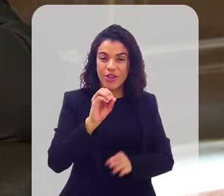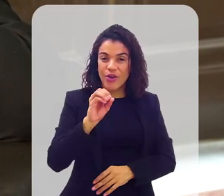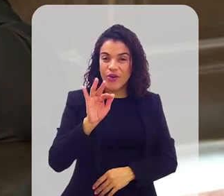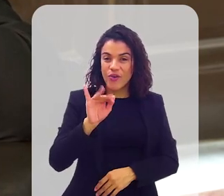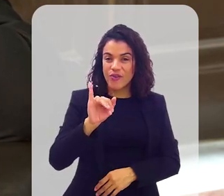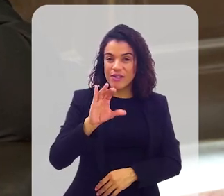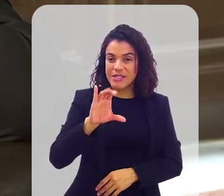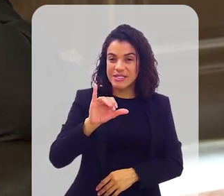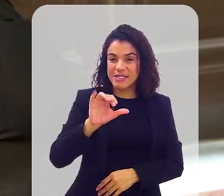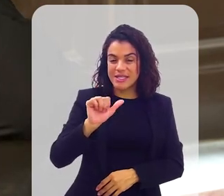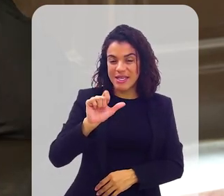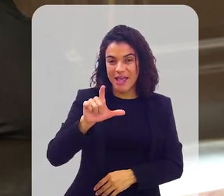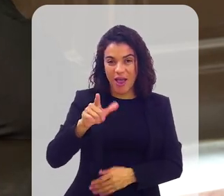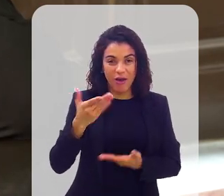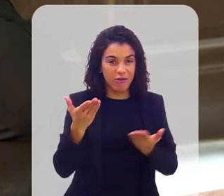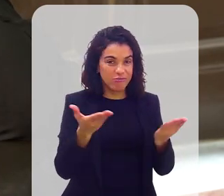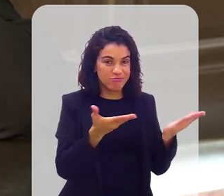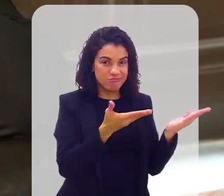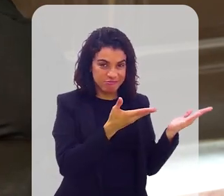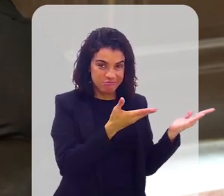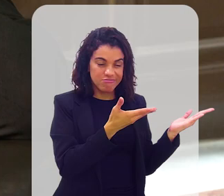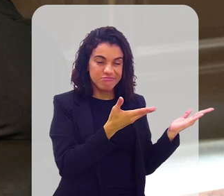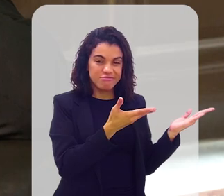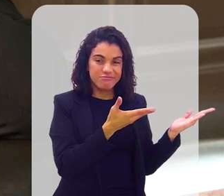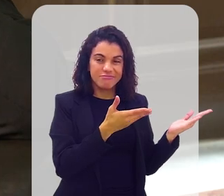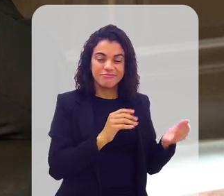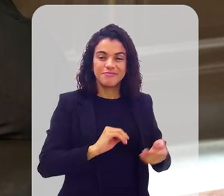@isabela_oficial. Tá bom?